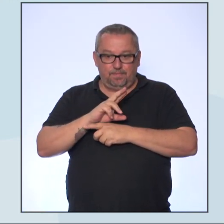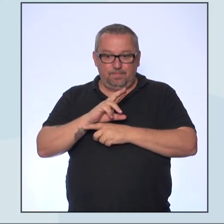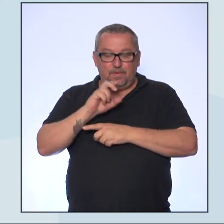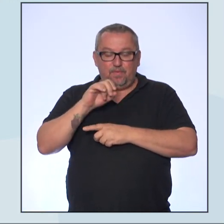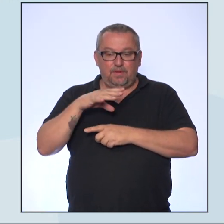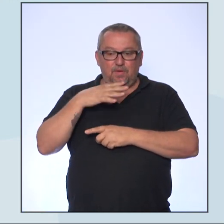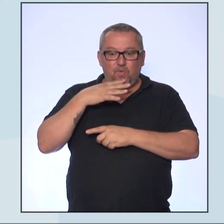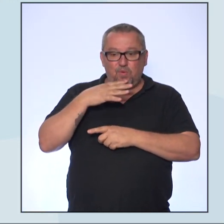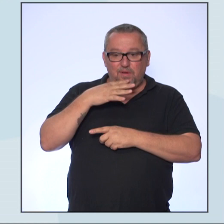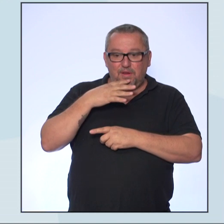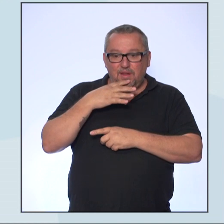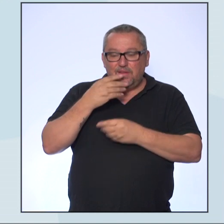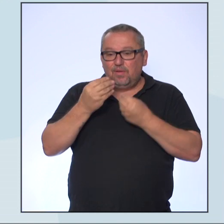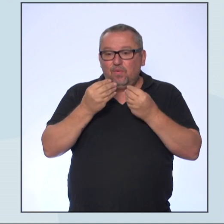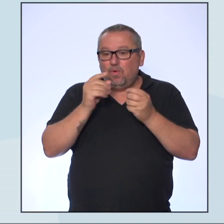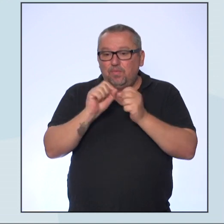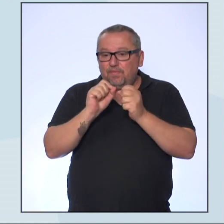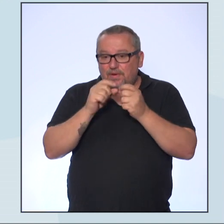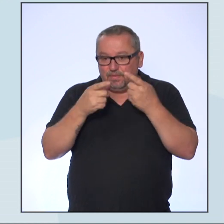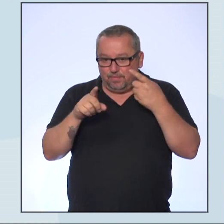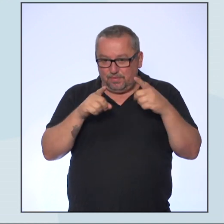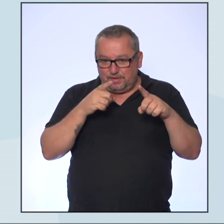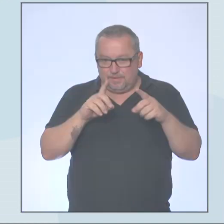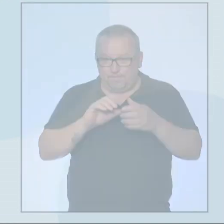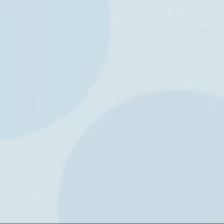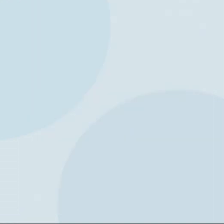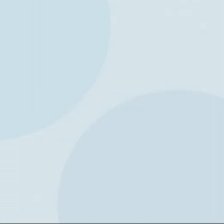vocês conhecem os elementos e quais são eles.